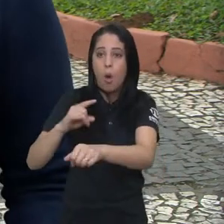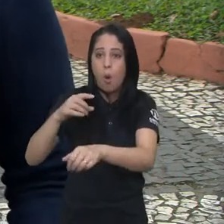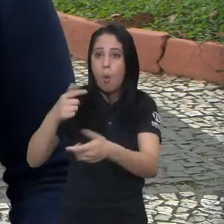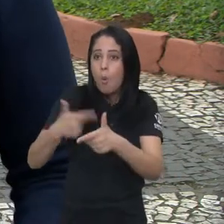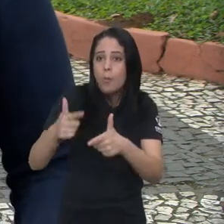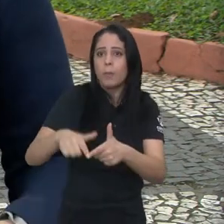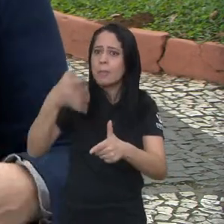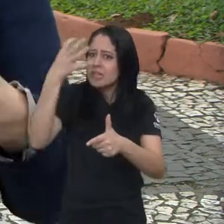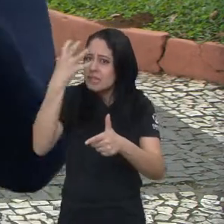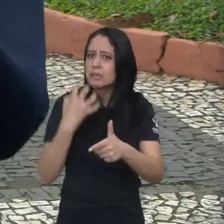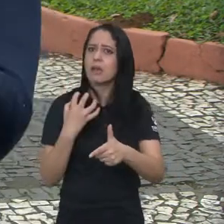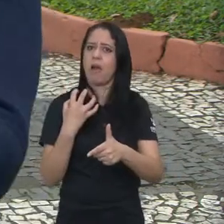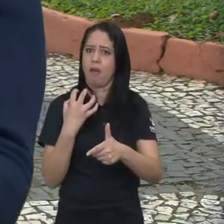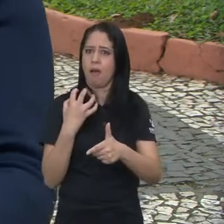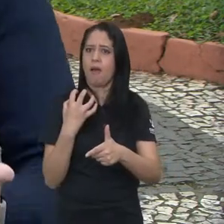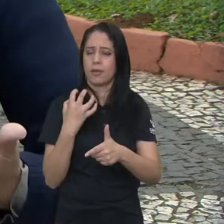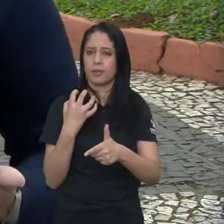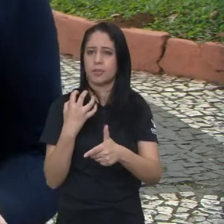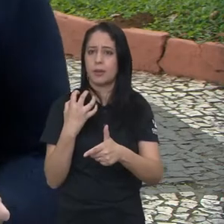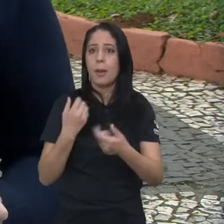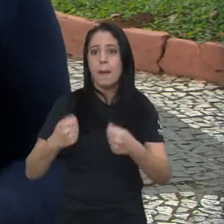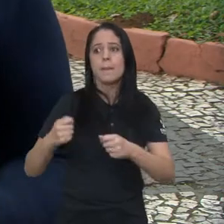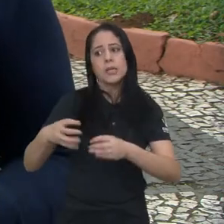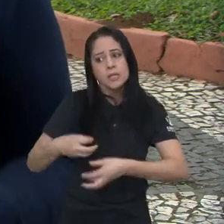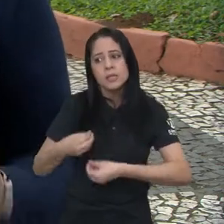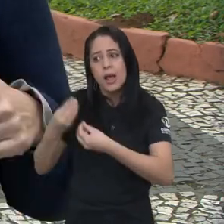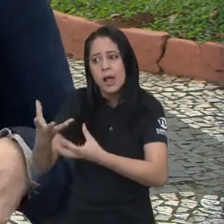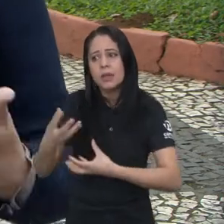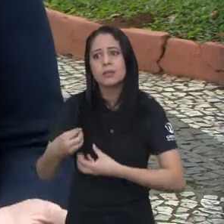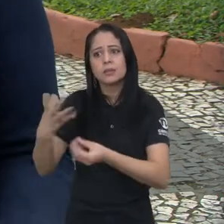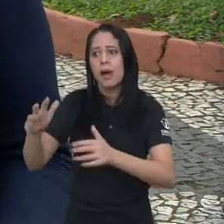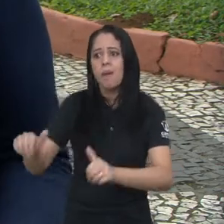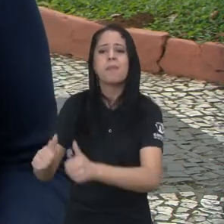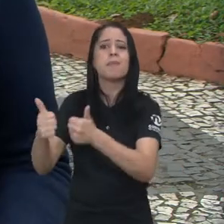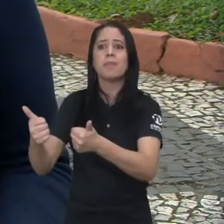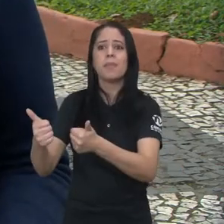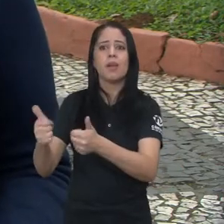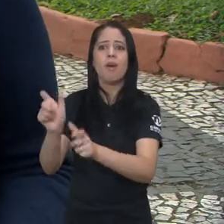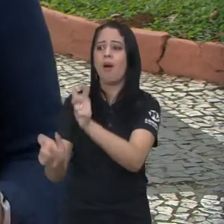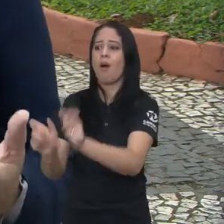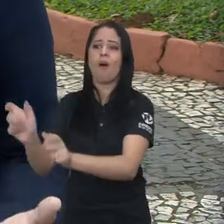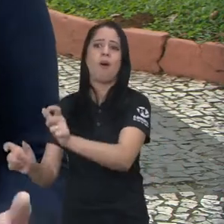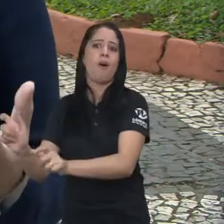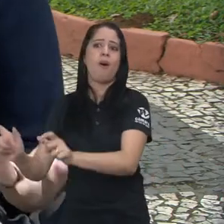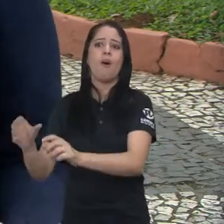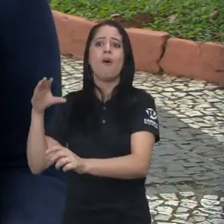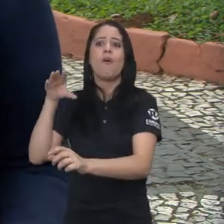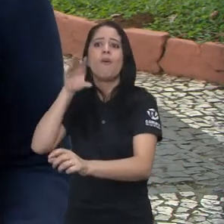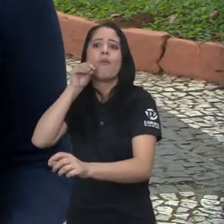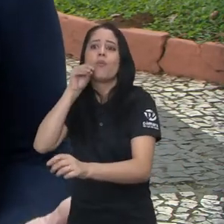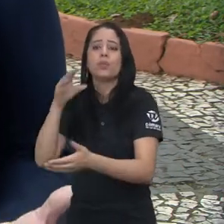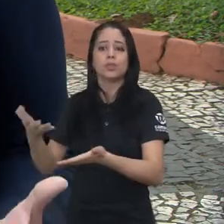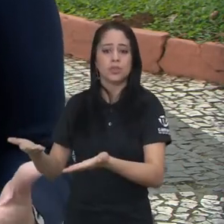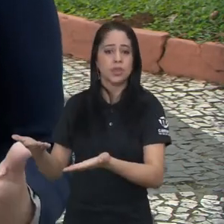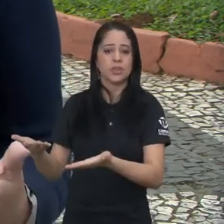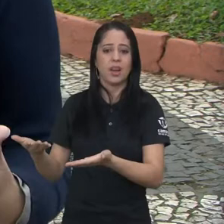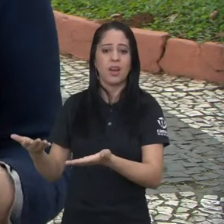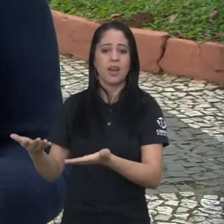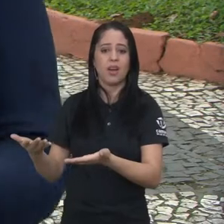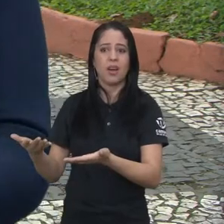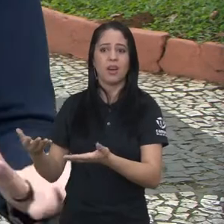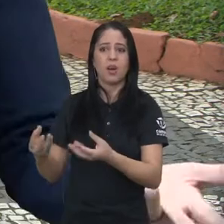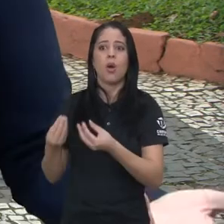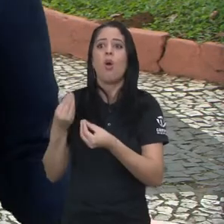problema de saúde é dignidade que você dá o trabalhador que trabalha tanto aqui para nossa cidade e não tem nem onde